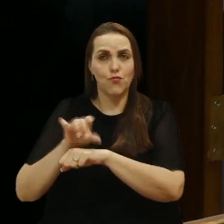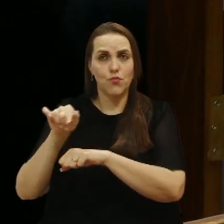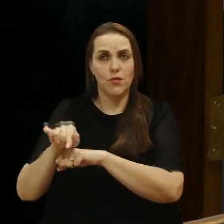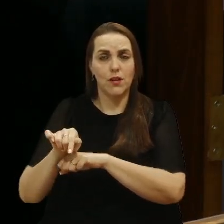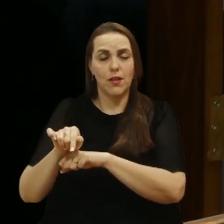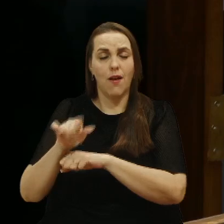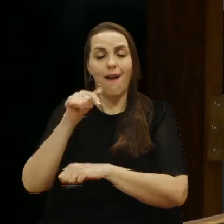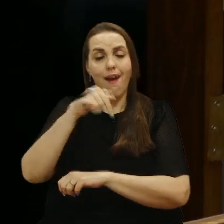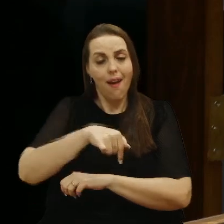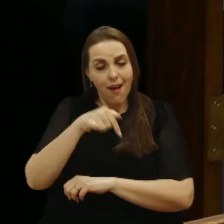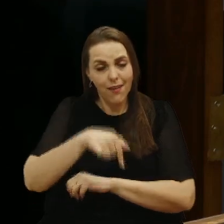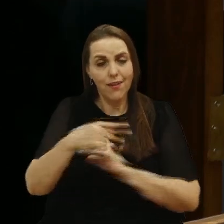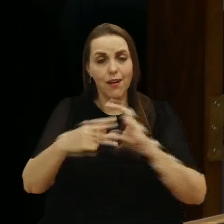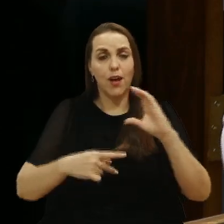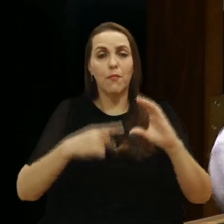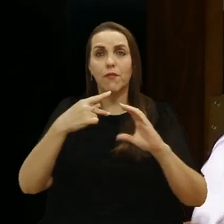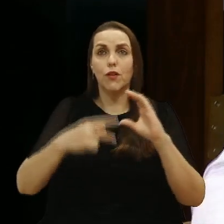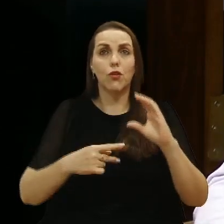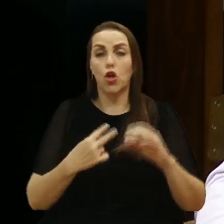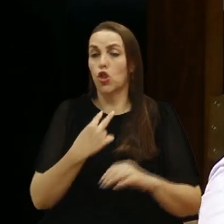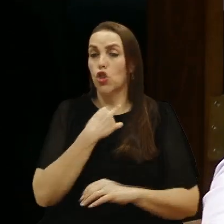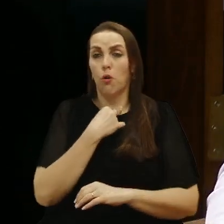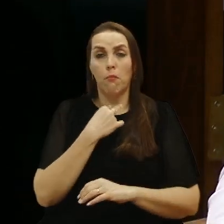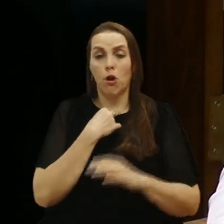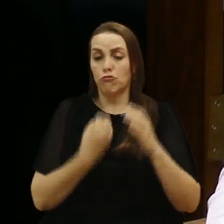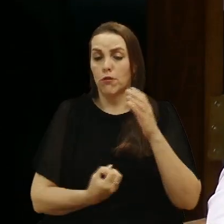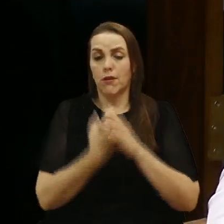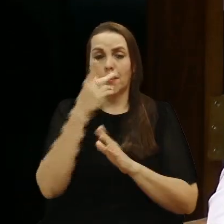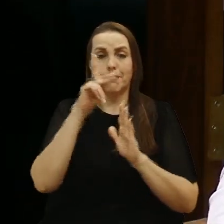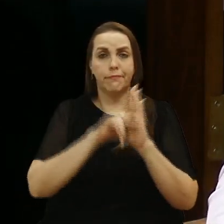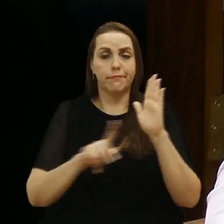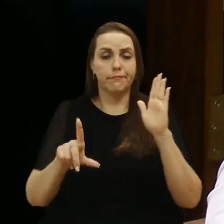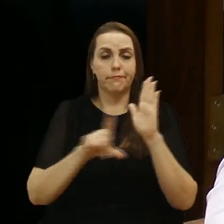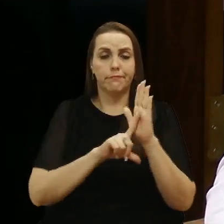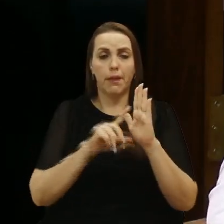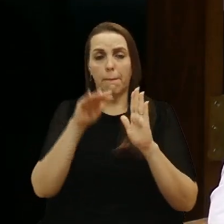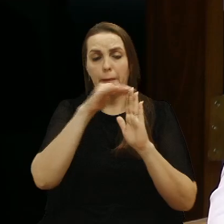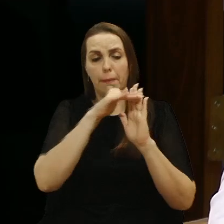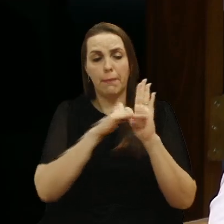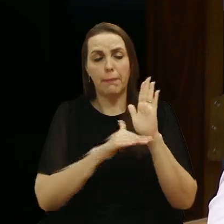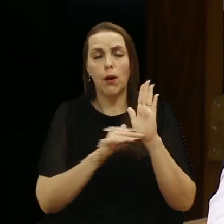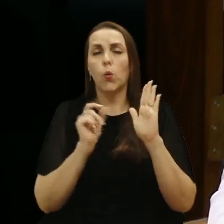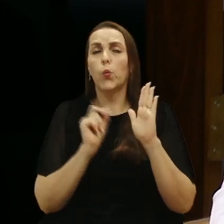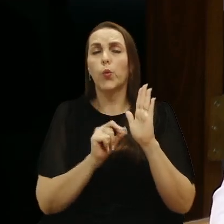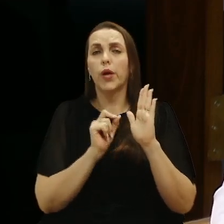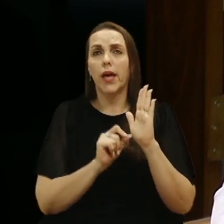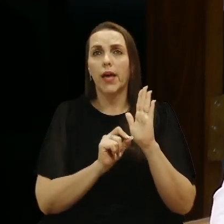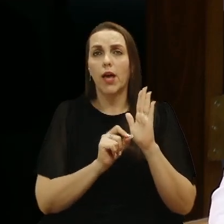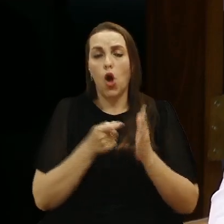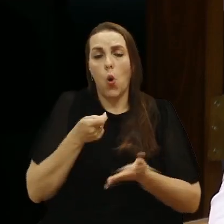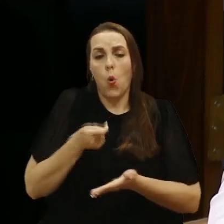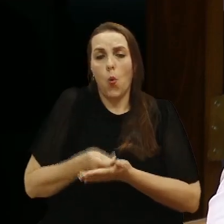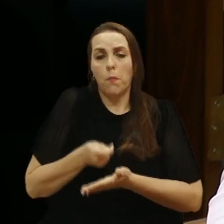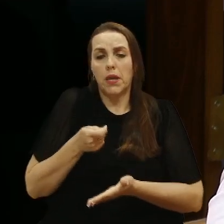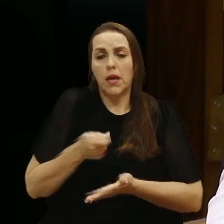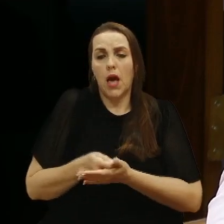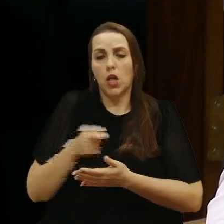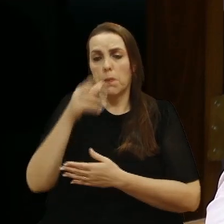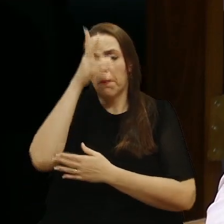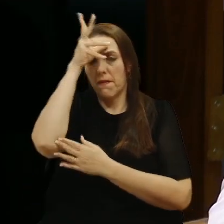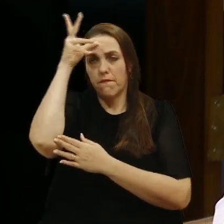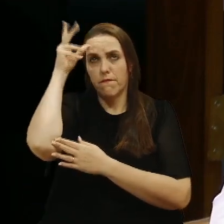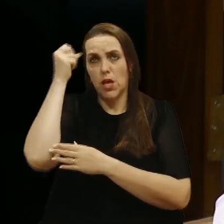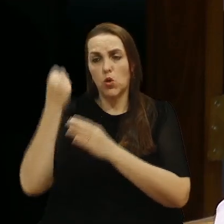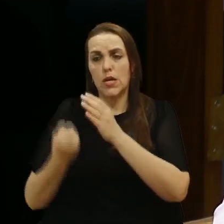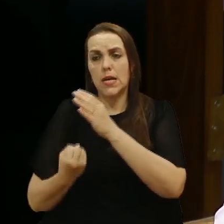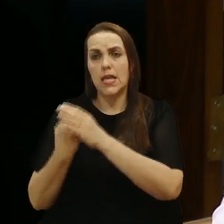Casa Legislativa não vai poder criar um projeto de lei que determine o seguinte: fica obrigado o prefeito a criar